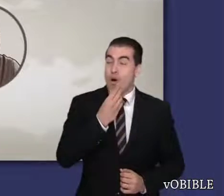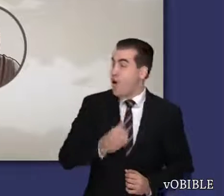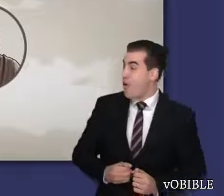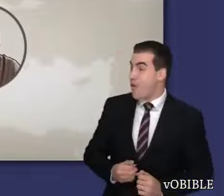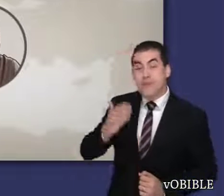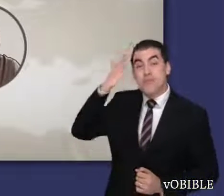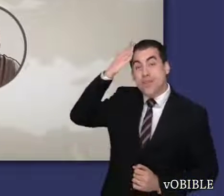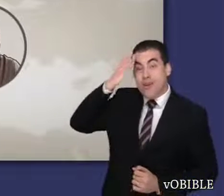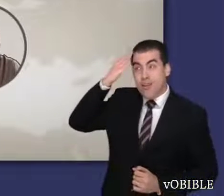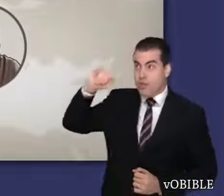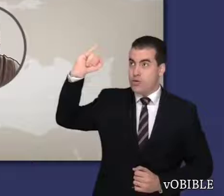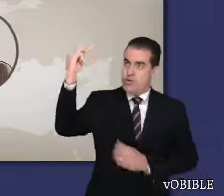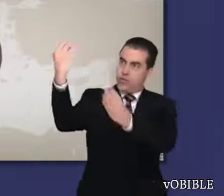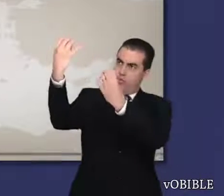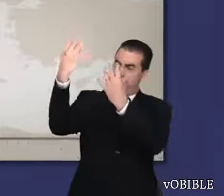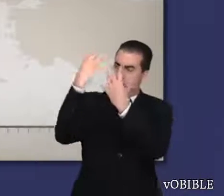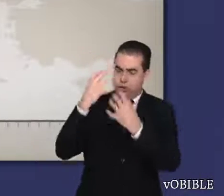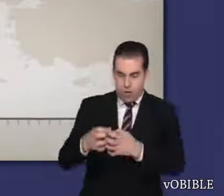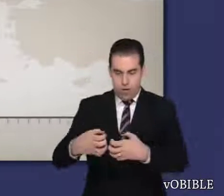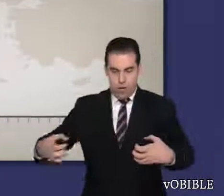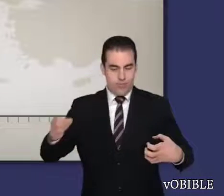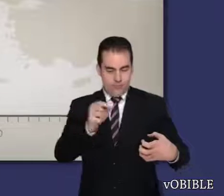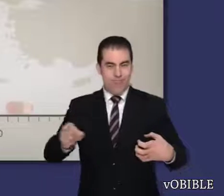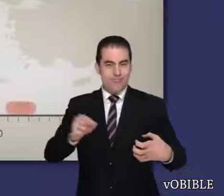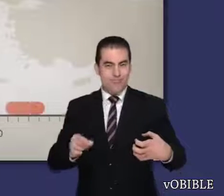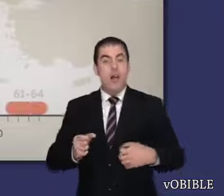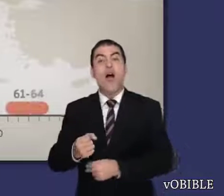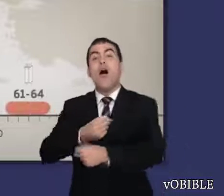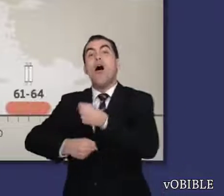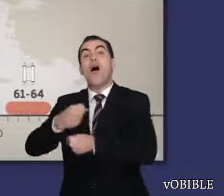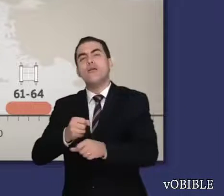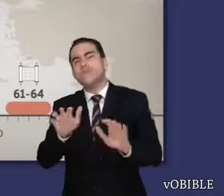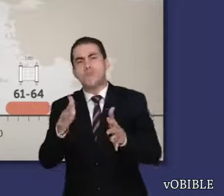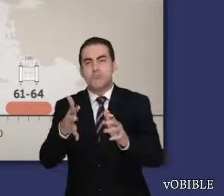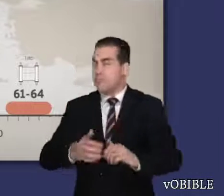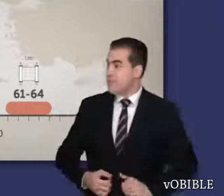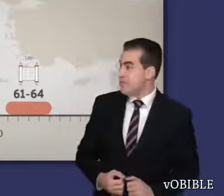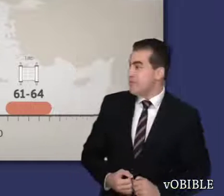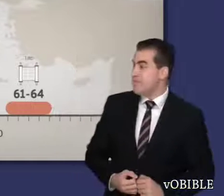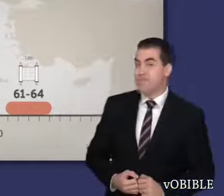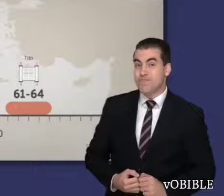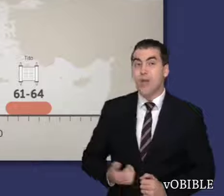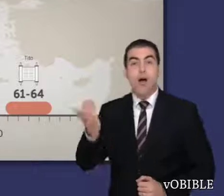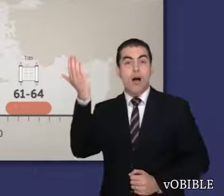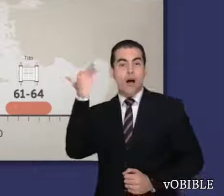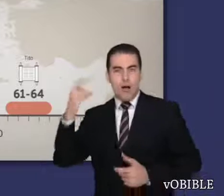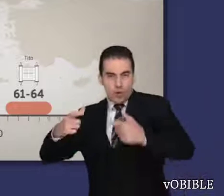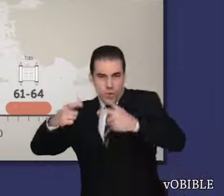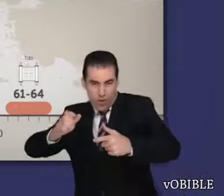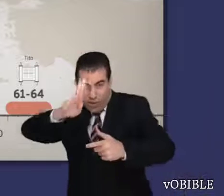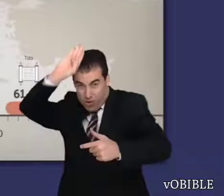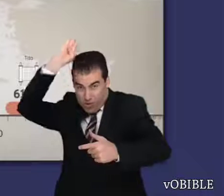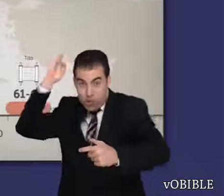O apóstolo Paulo escreveu essa carta inspirada para Tito entre o ano 61 e 64. Pode ser